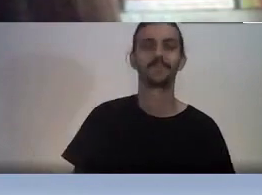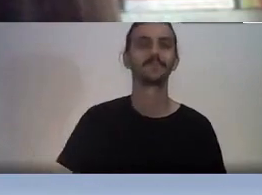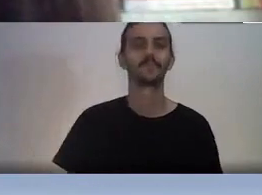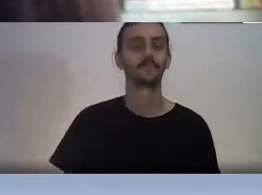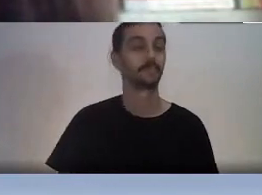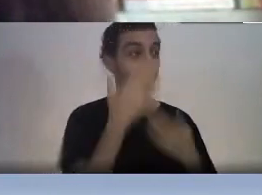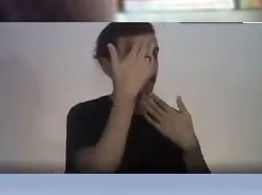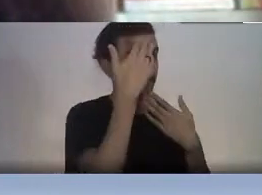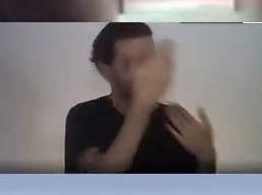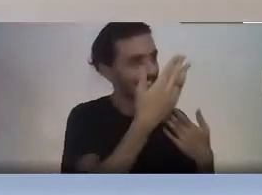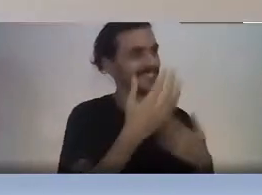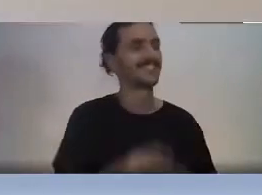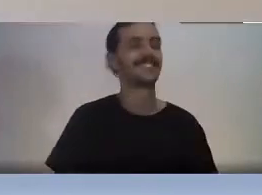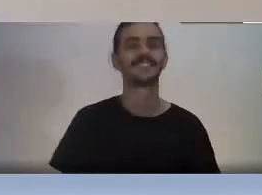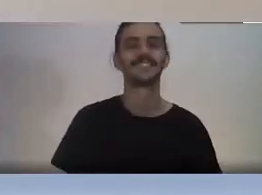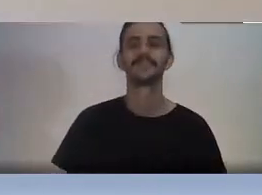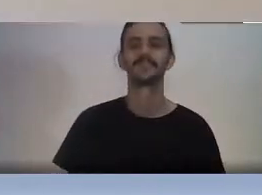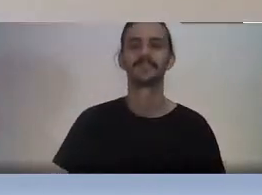Obrigado.